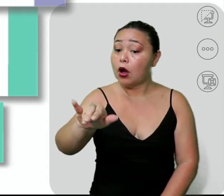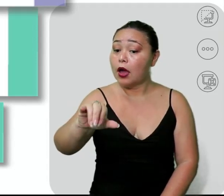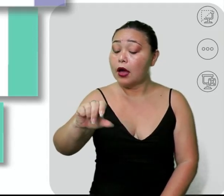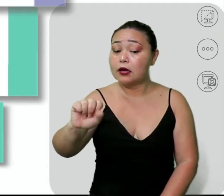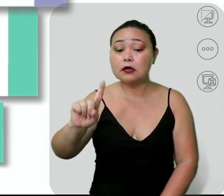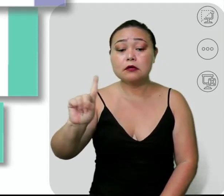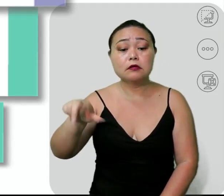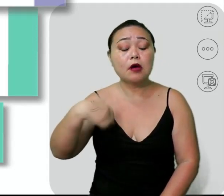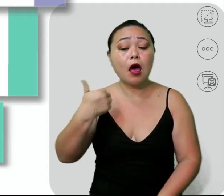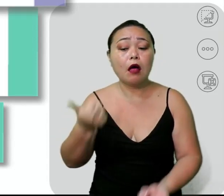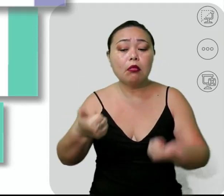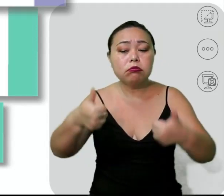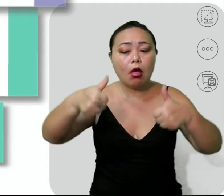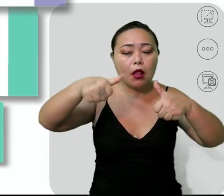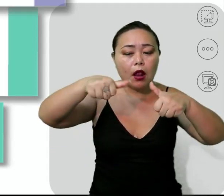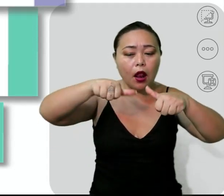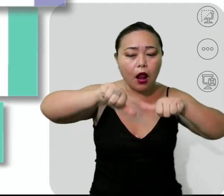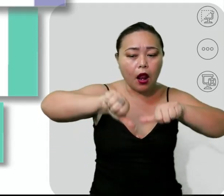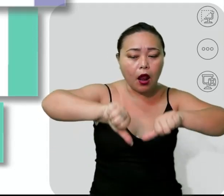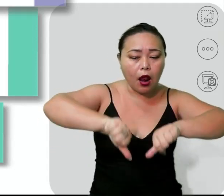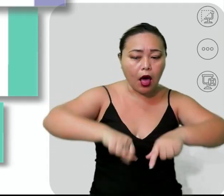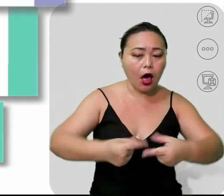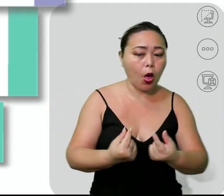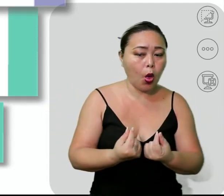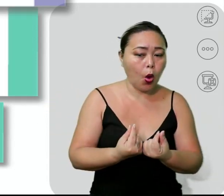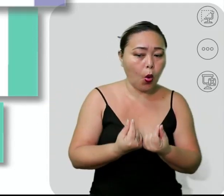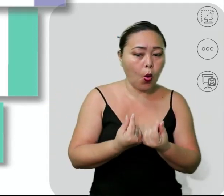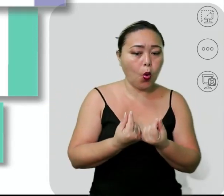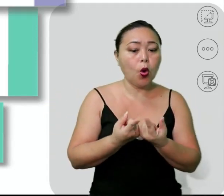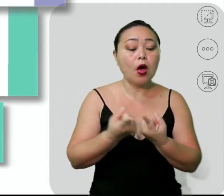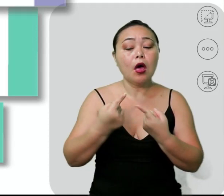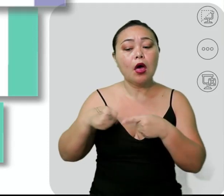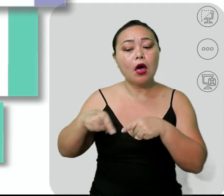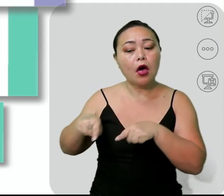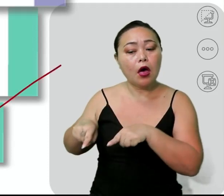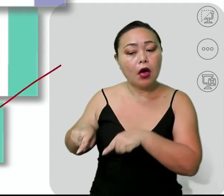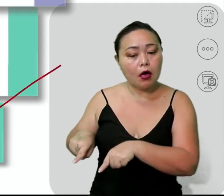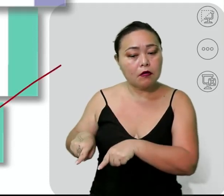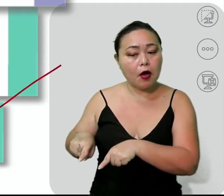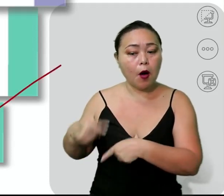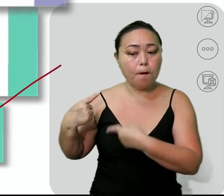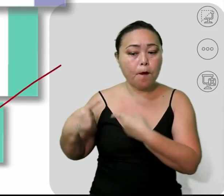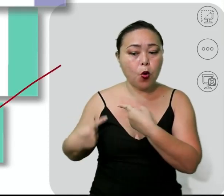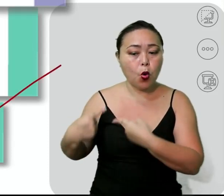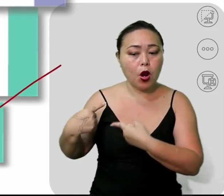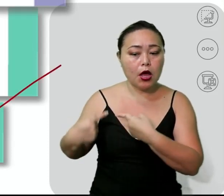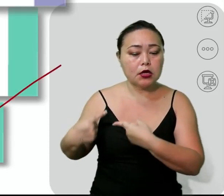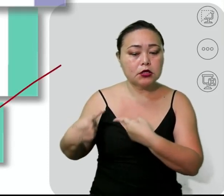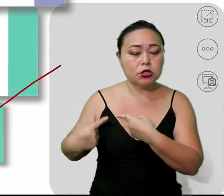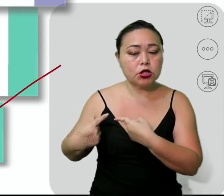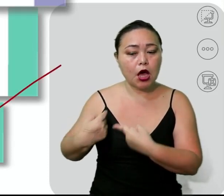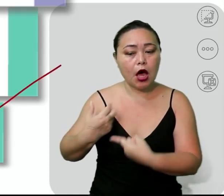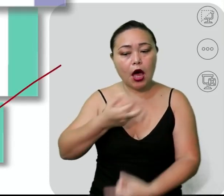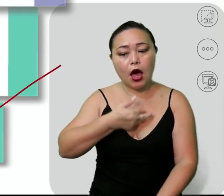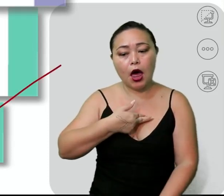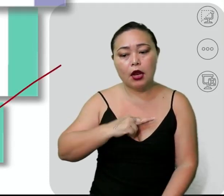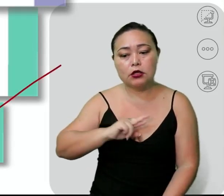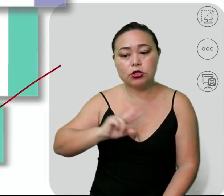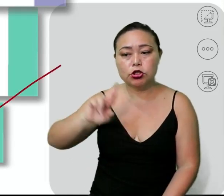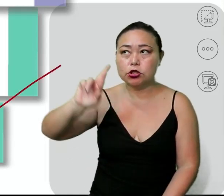depressão econômica, também vocês vão estar por dentro. E por que não falar sobre a política e